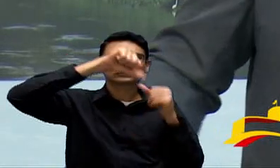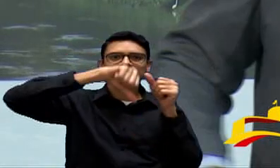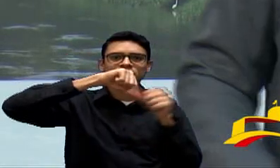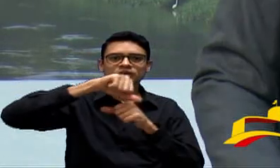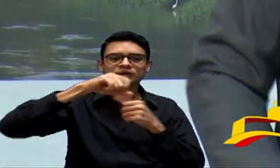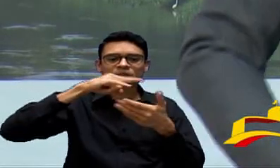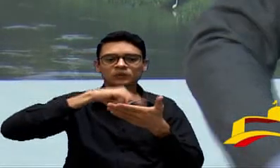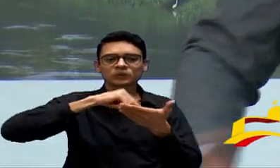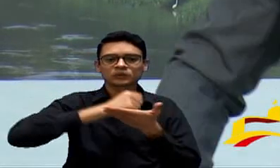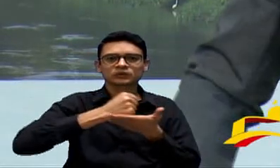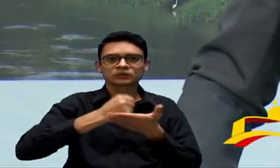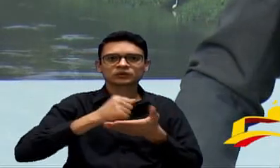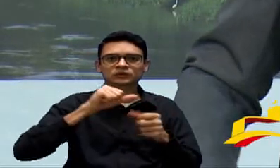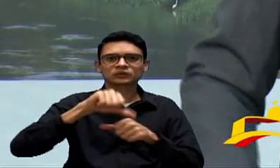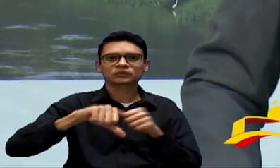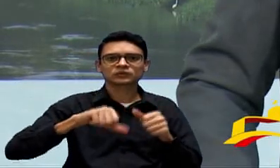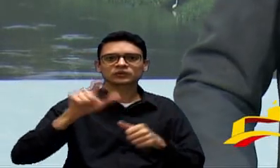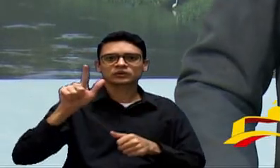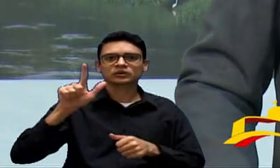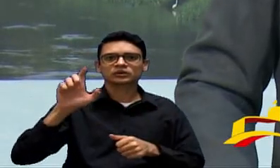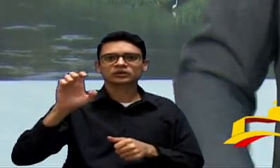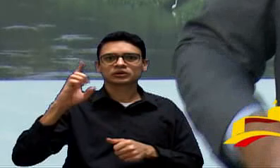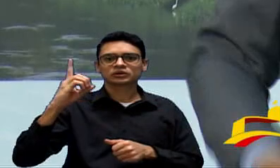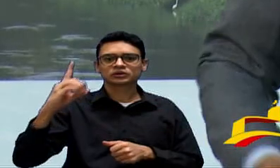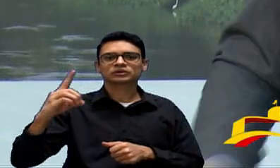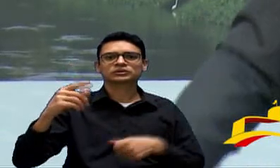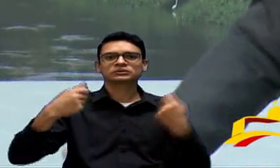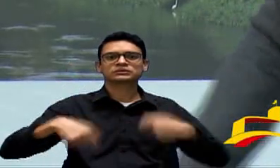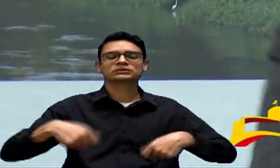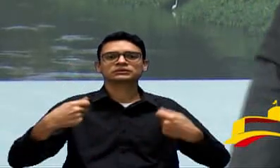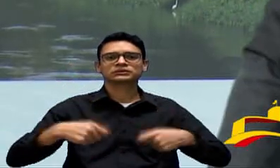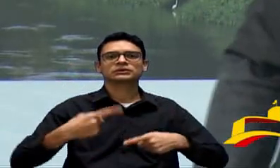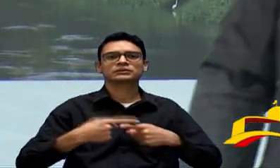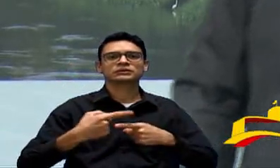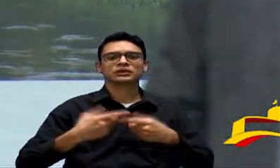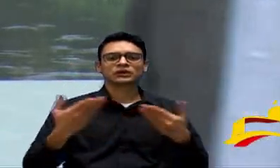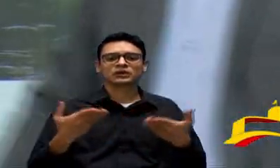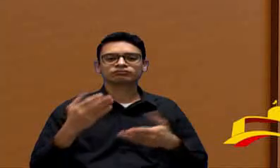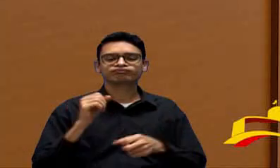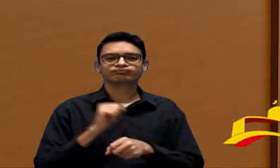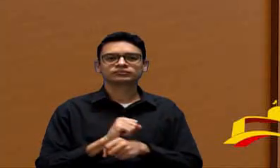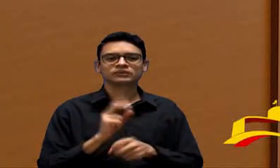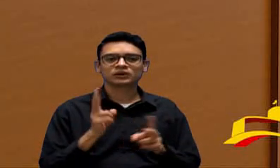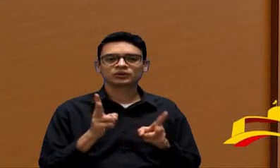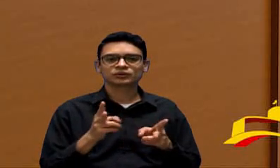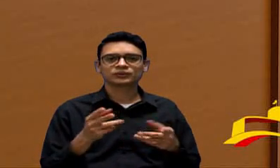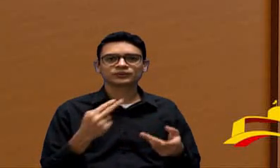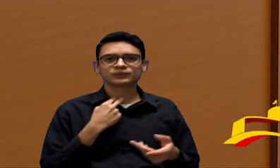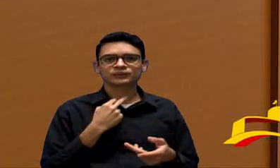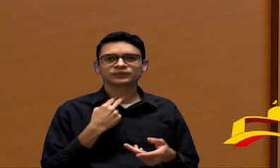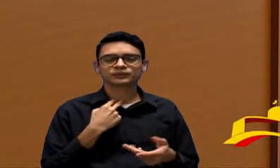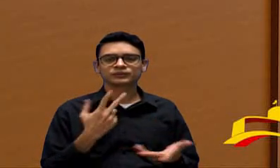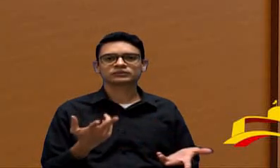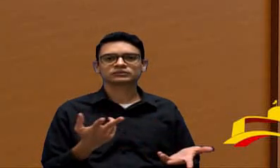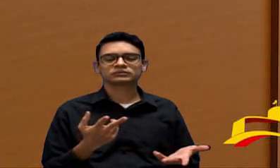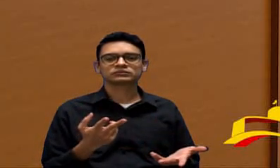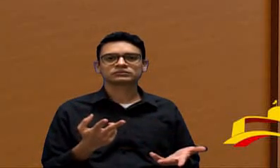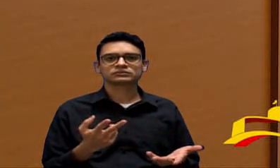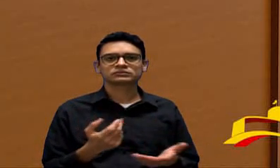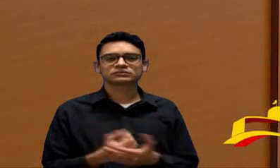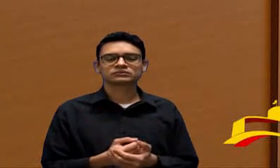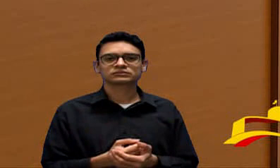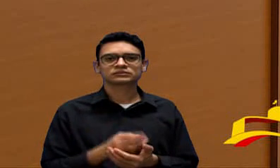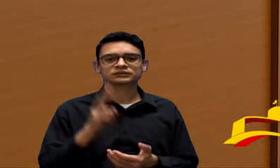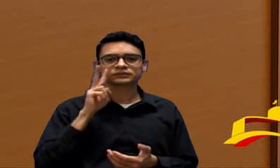mudado esse contrato, aí tem que pôr lâmpada de LED na cidade toda, o que não pode é ficar do jeito que está. Tá certo, obrigado, vereador. Vereador Vitão